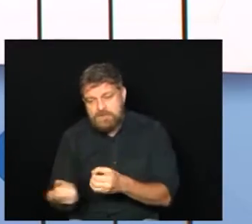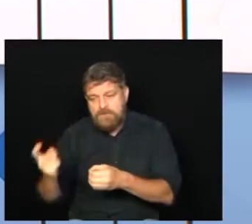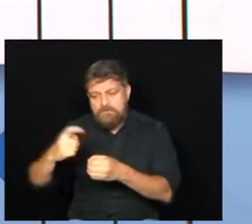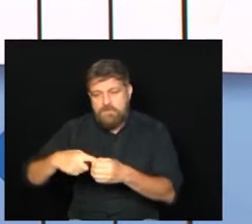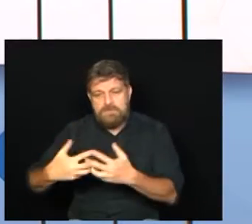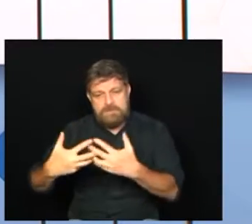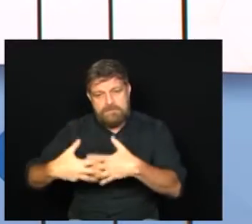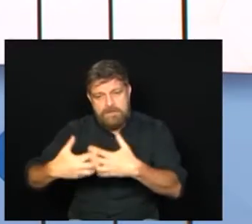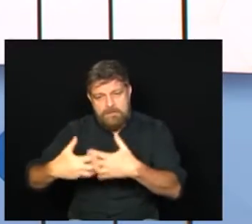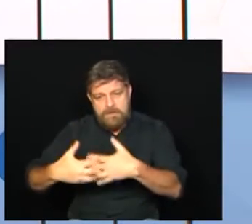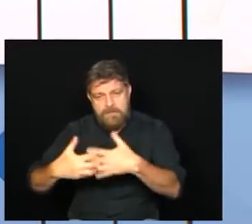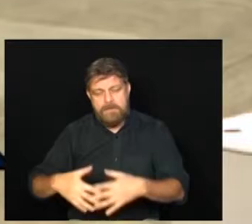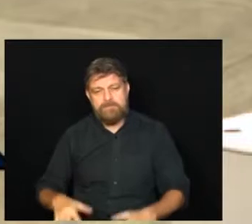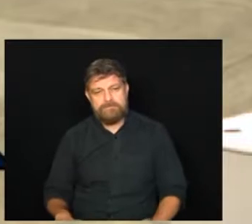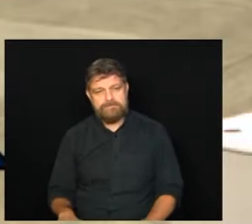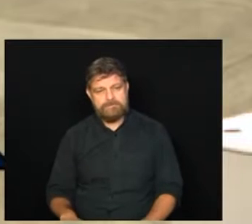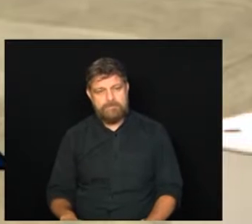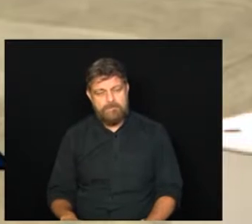negócios.